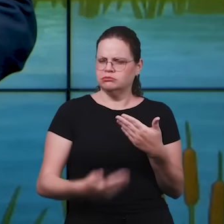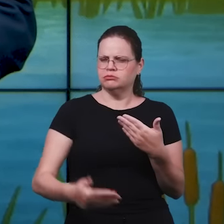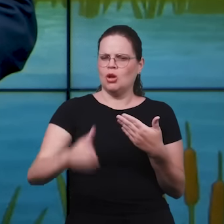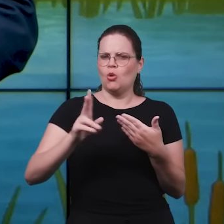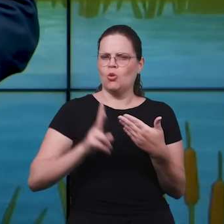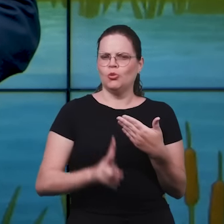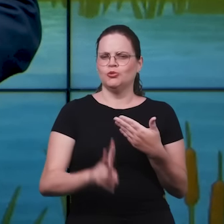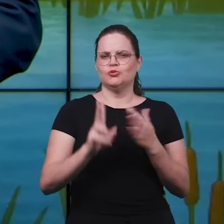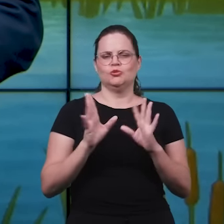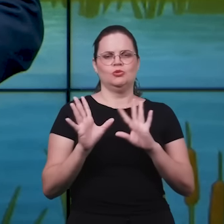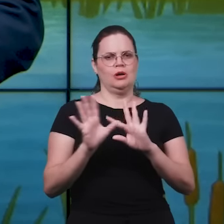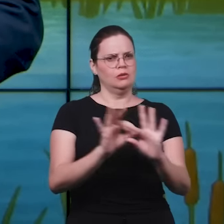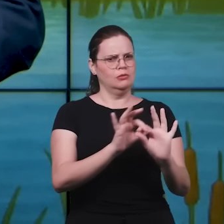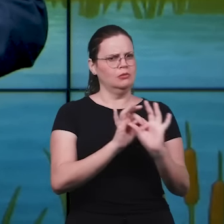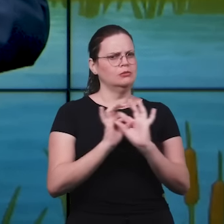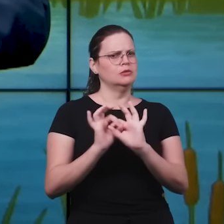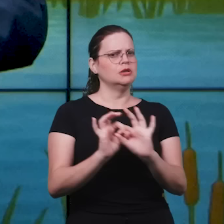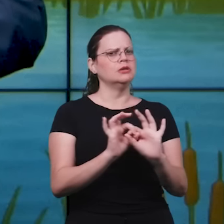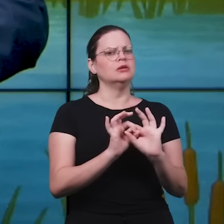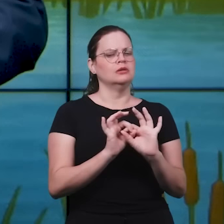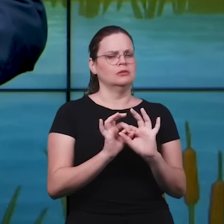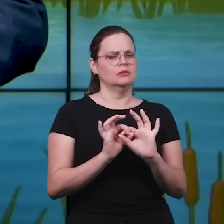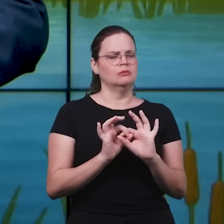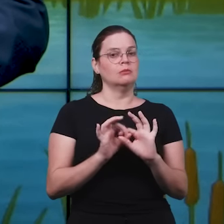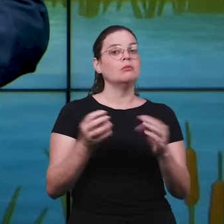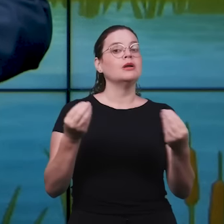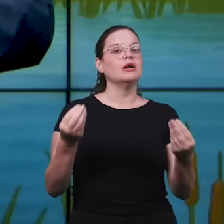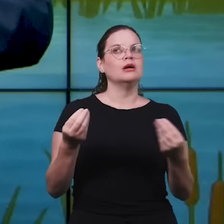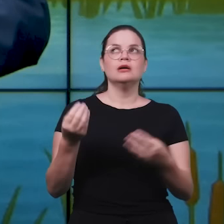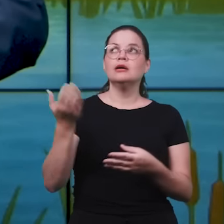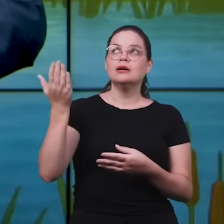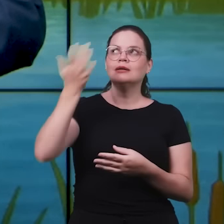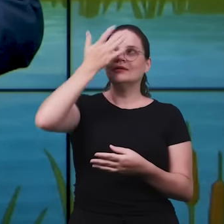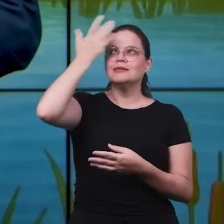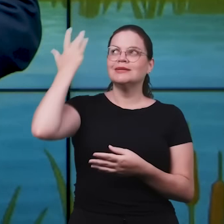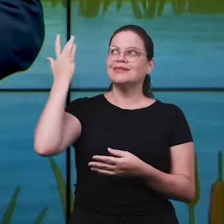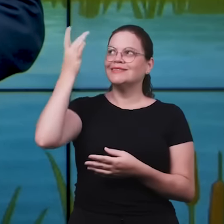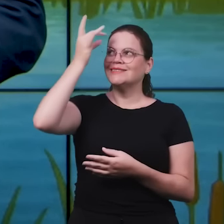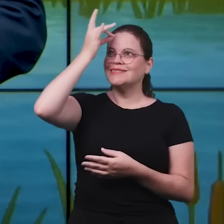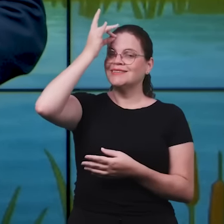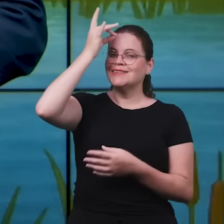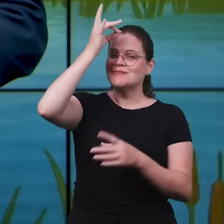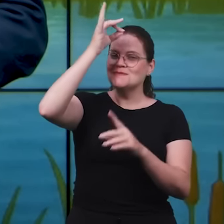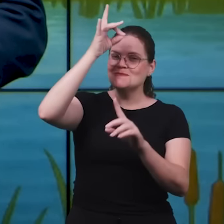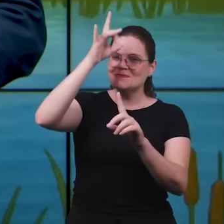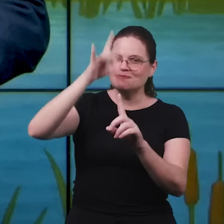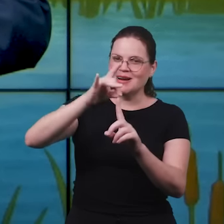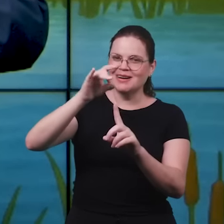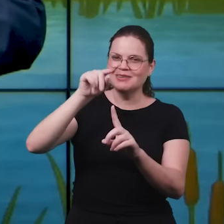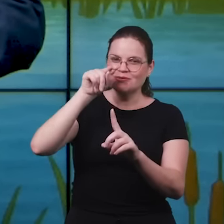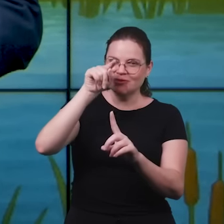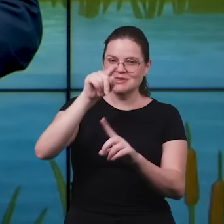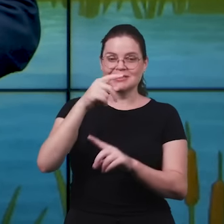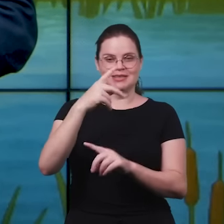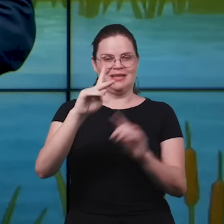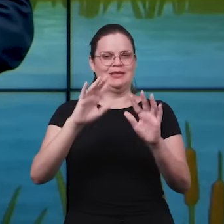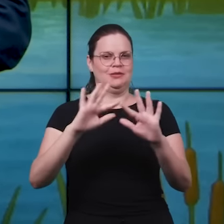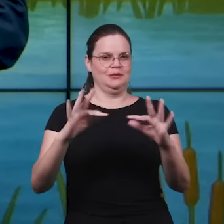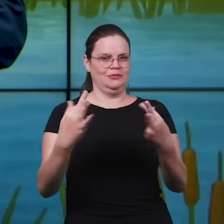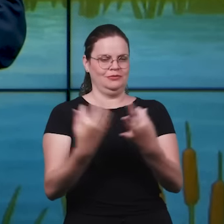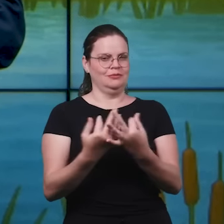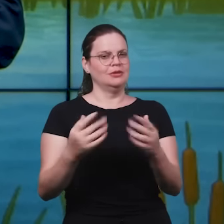em comunhão com o Senhor, para que o Espírito Santo venha sobre a sua vida e sobre a sua